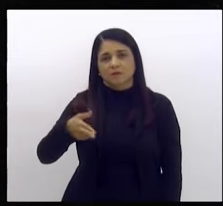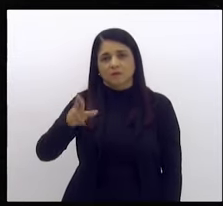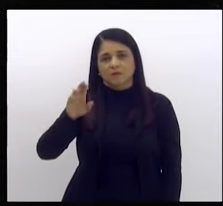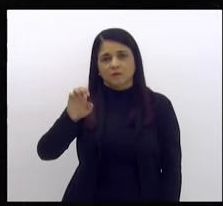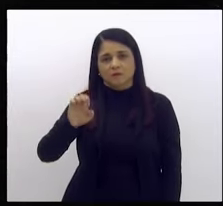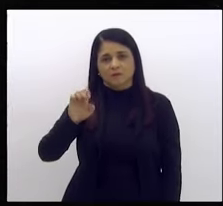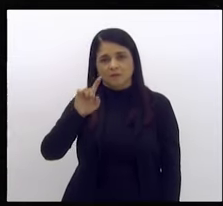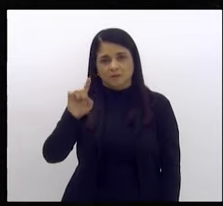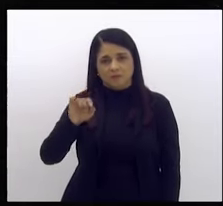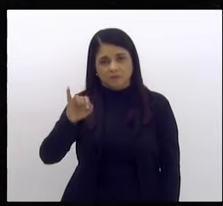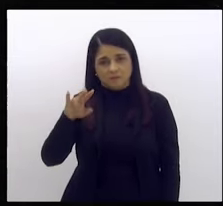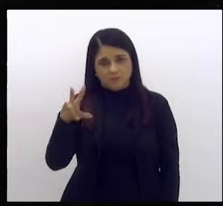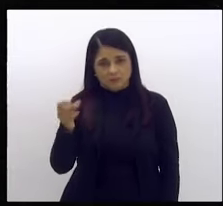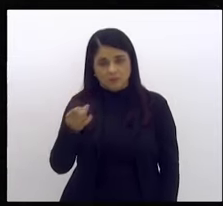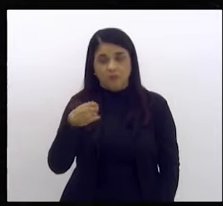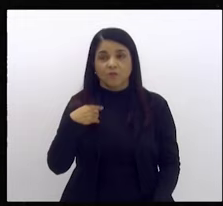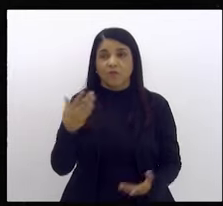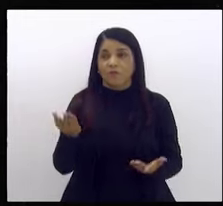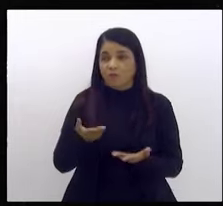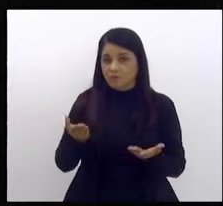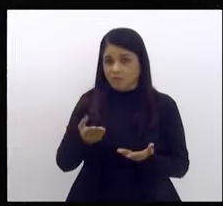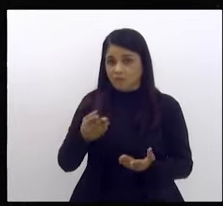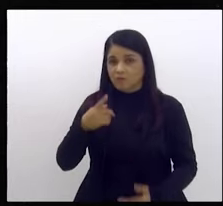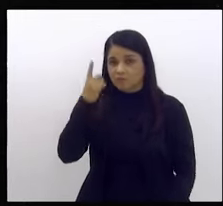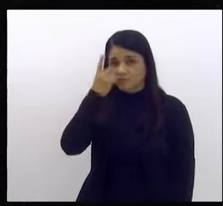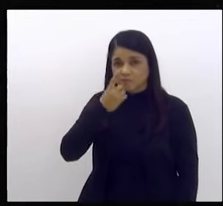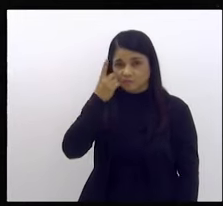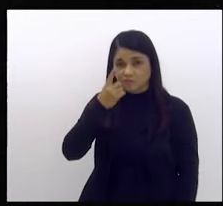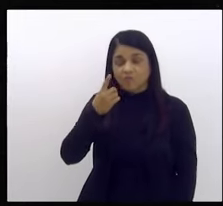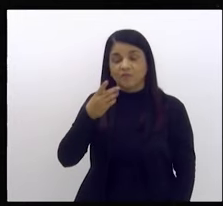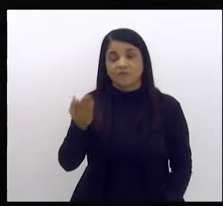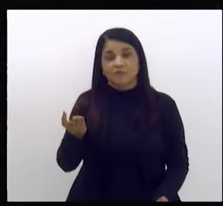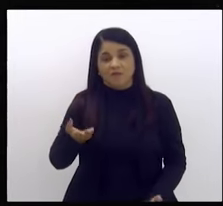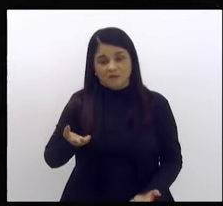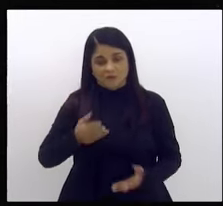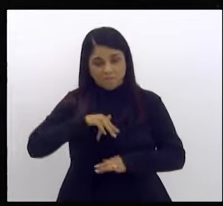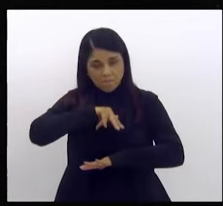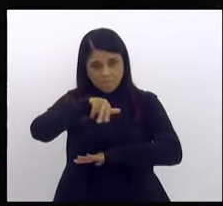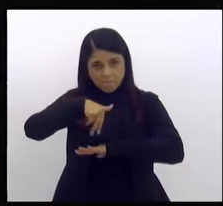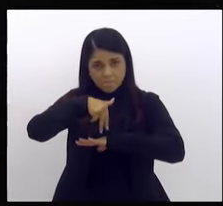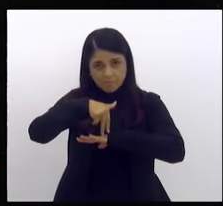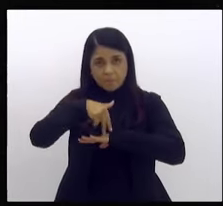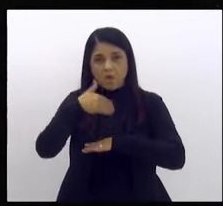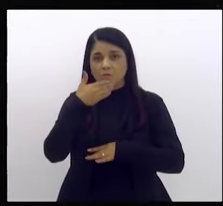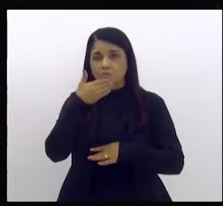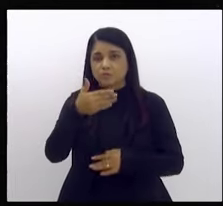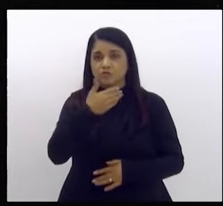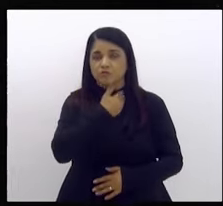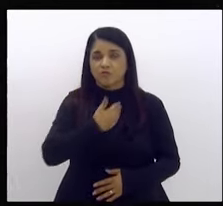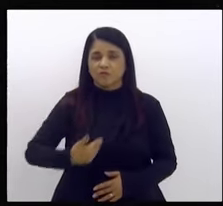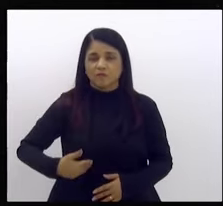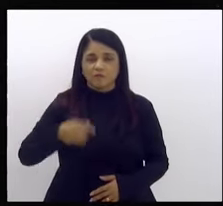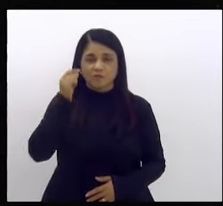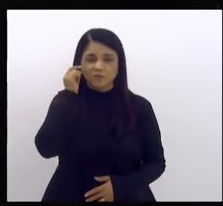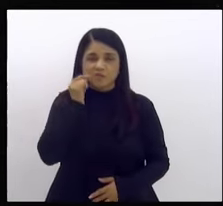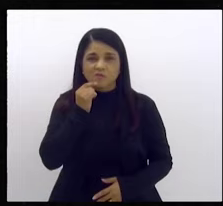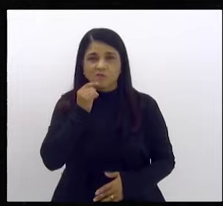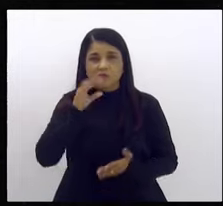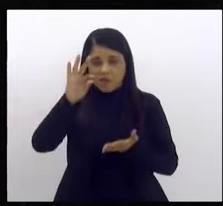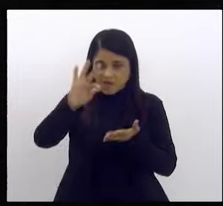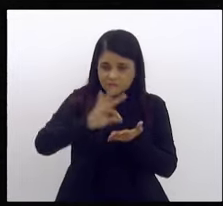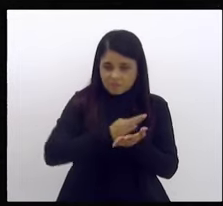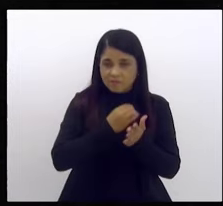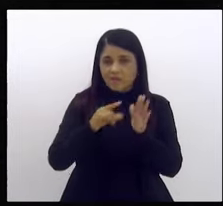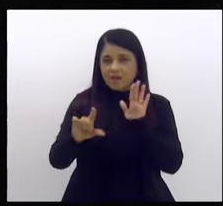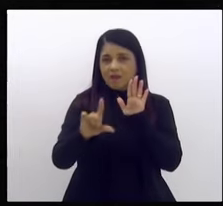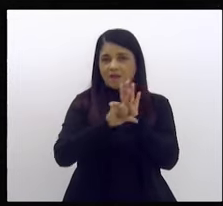programa. E hoje, deputado Andrezinho, uso desse expediente final para pedir, governador Cláudio Castro, sancione a lei